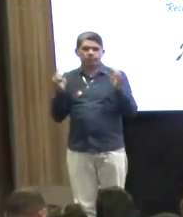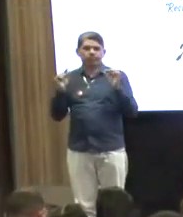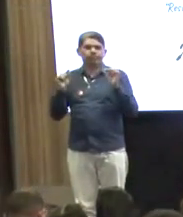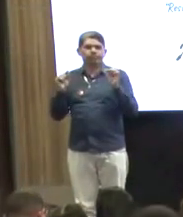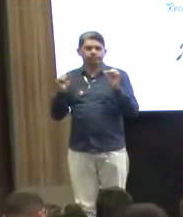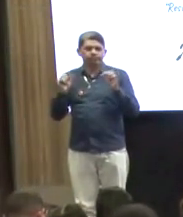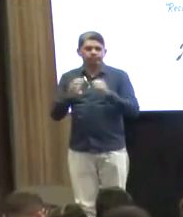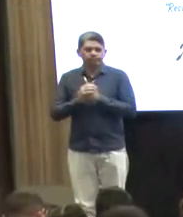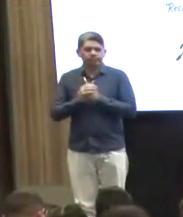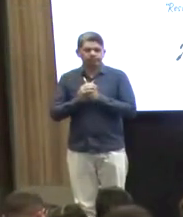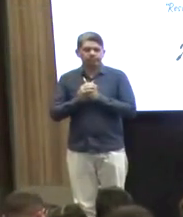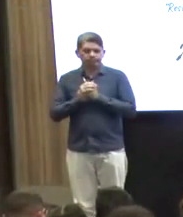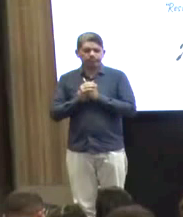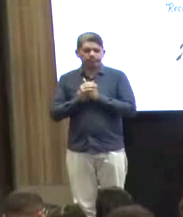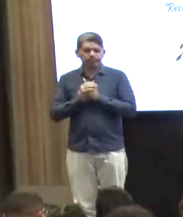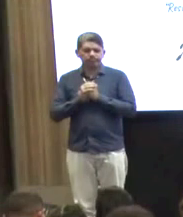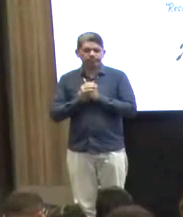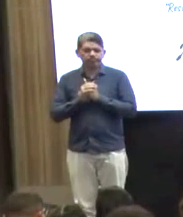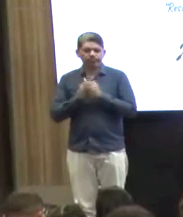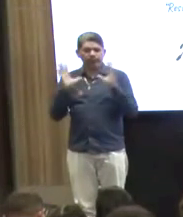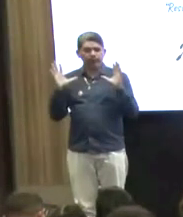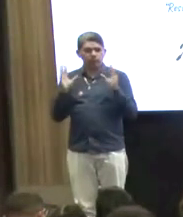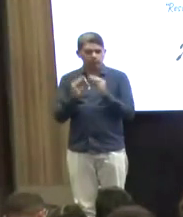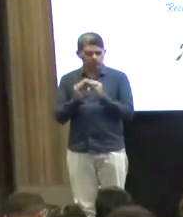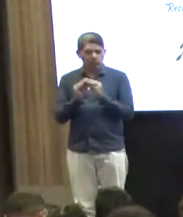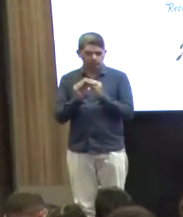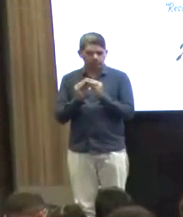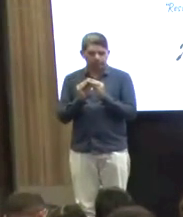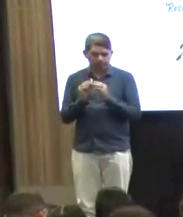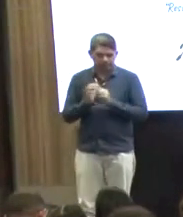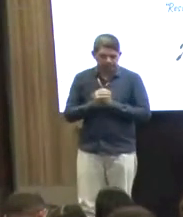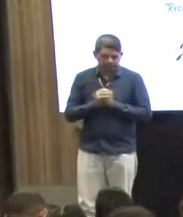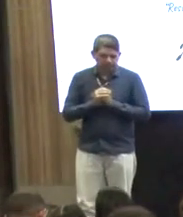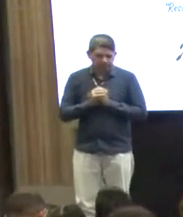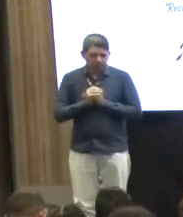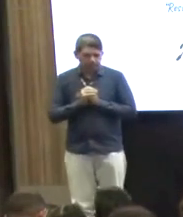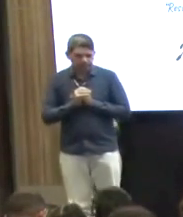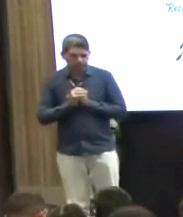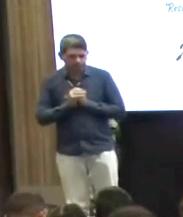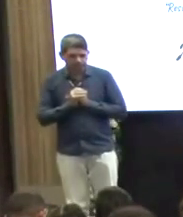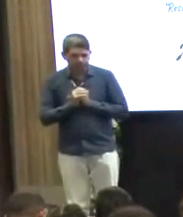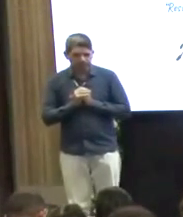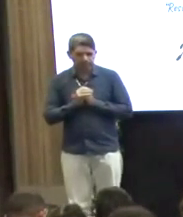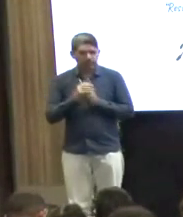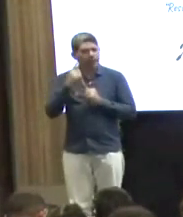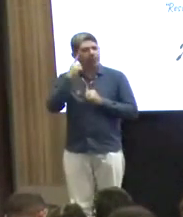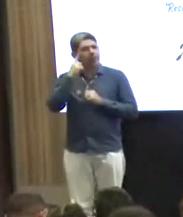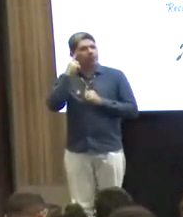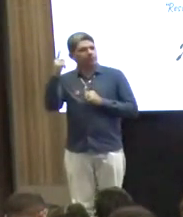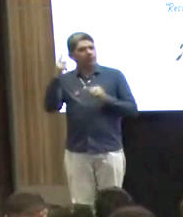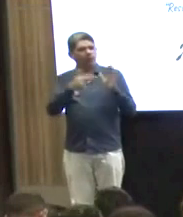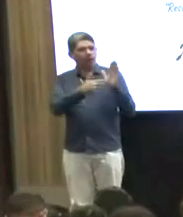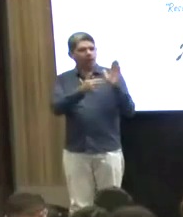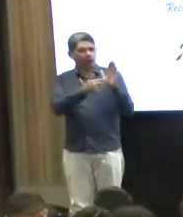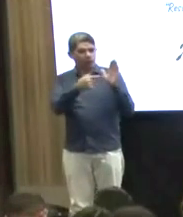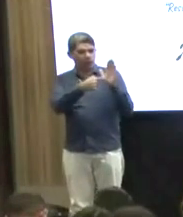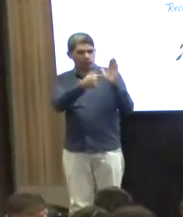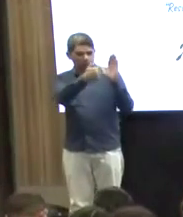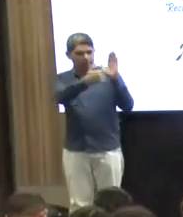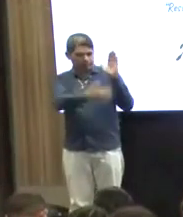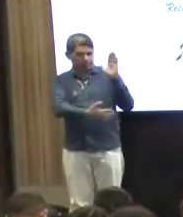assim, no máximo que a gente pode fazer, eu diria o seguinte, né, lembrando, né, autores e autoras que vêm trabalhando com